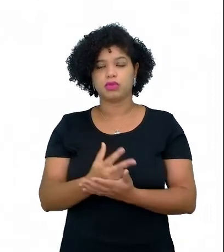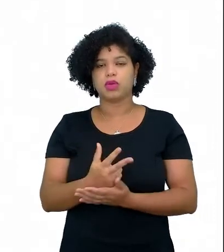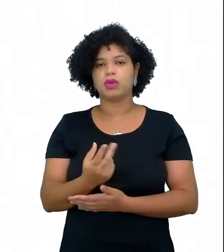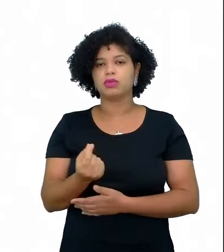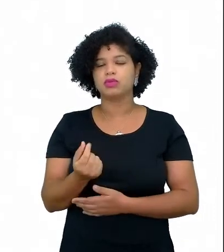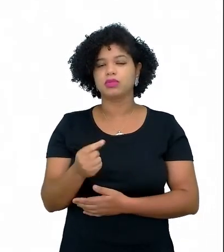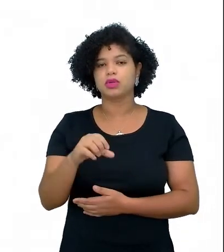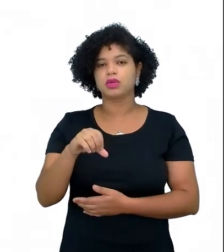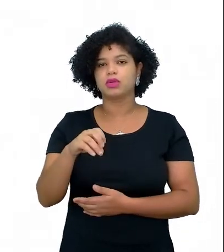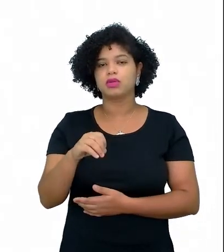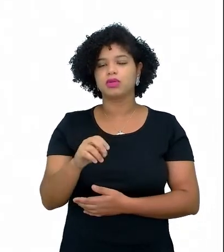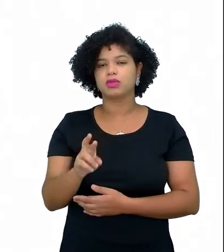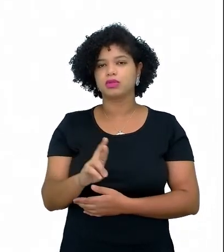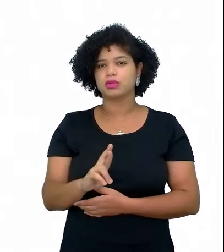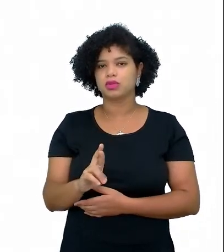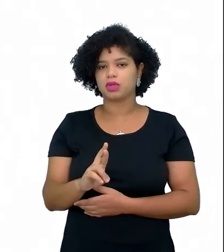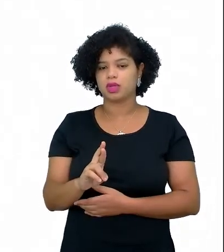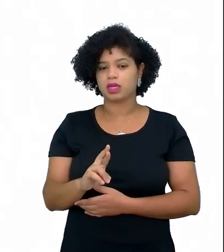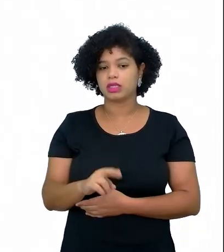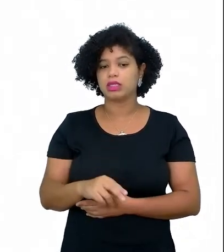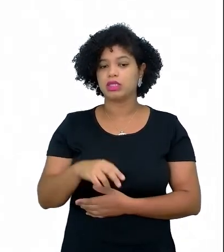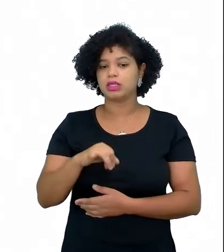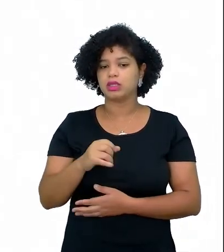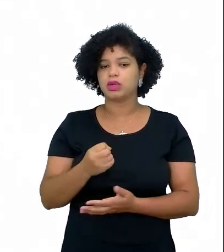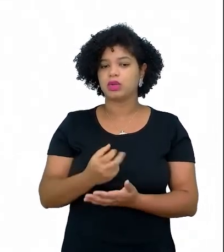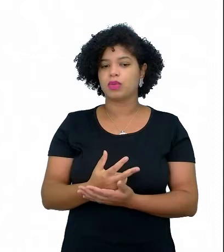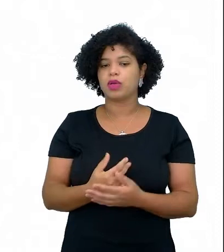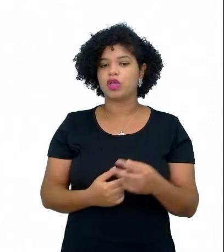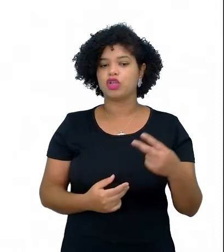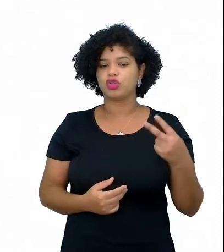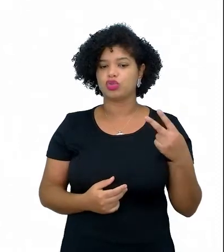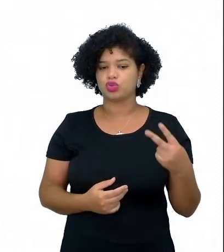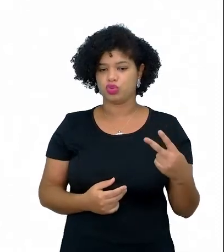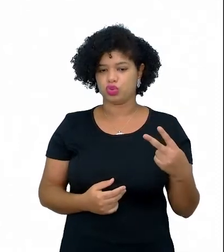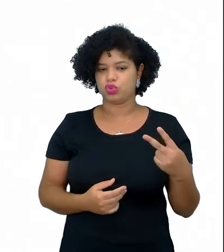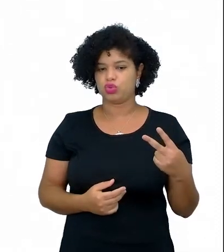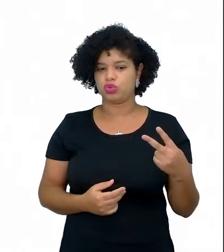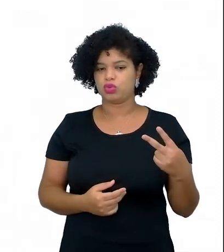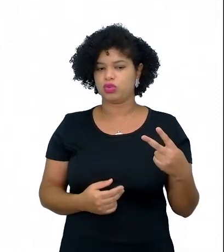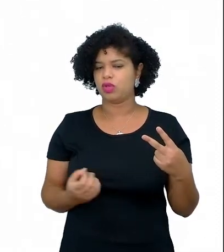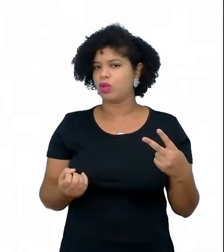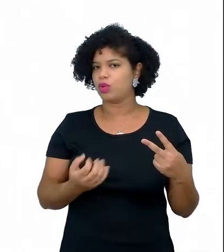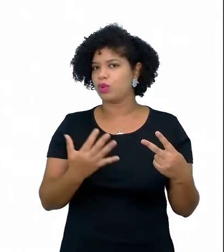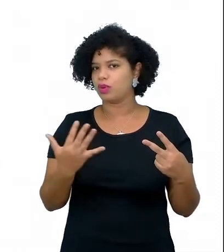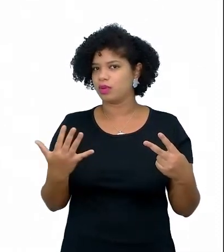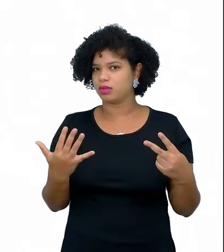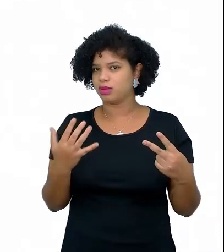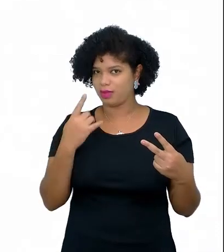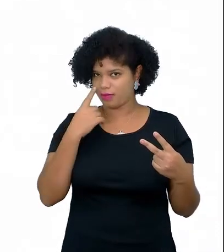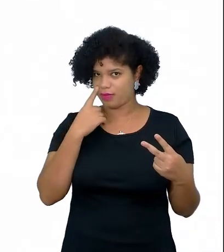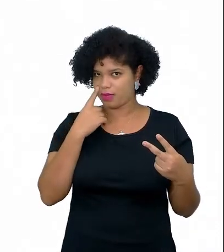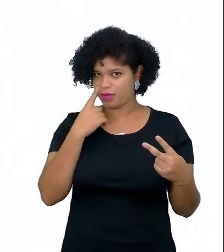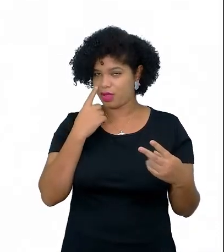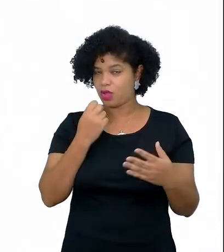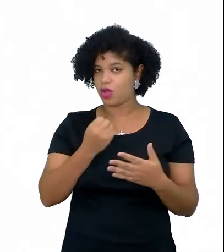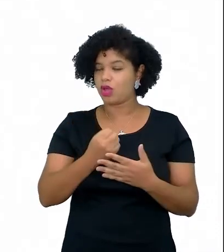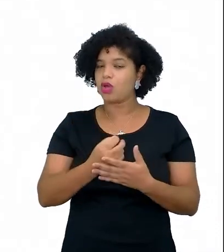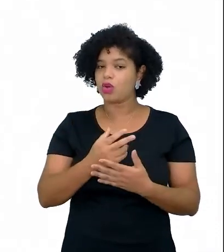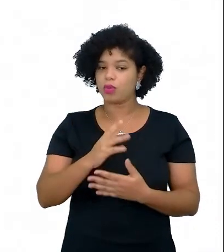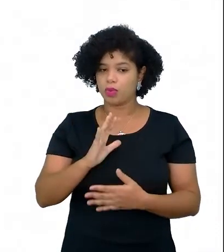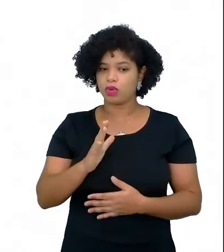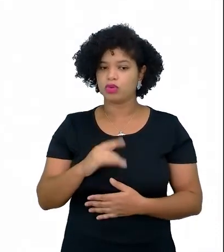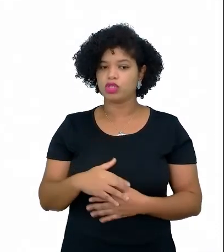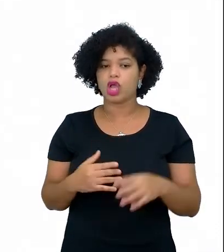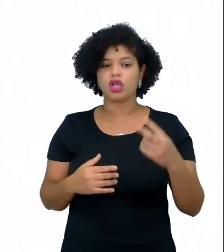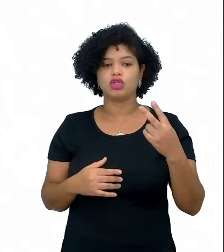valor, quanto ele pagaria? Olha que legal, ele comprou uma por 90, se ele comprar duas, não é duas a mais, ele comprou apenas duas, então ele vai